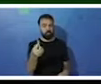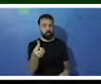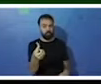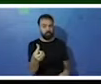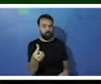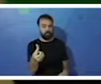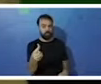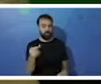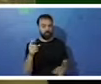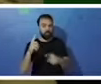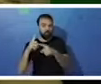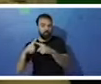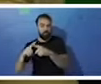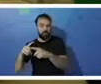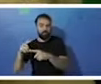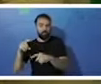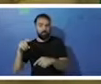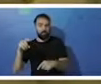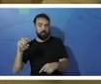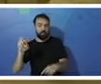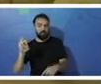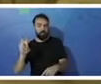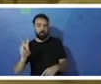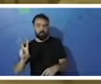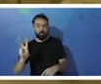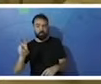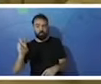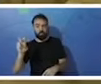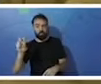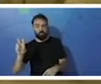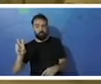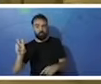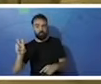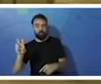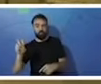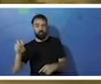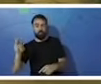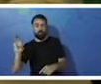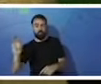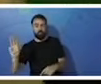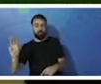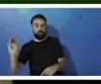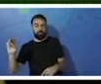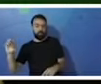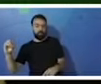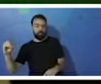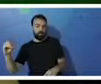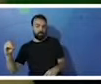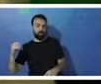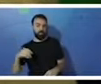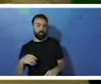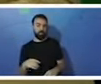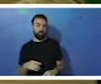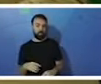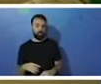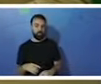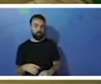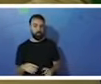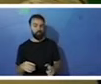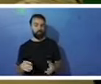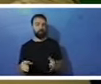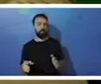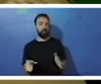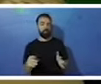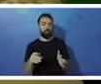vezes 6, 30. Então, olha lá, 6 vezes 5 igual a 30. E o 27 está